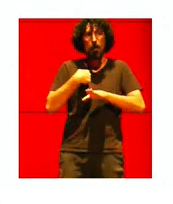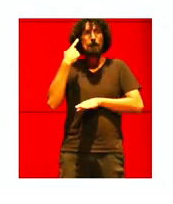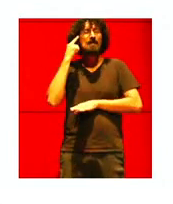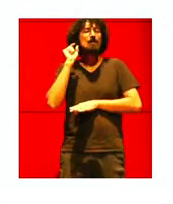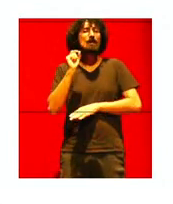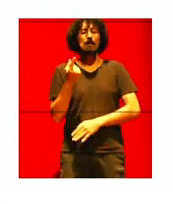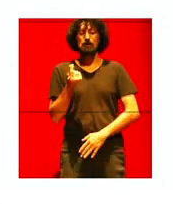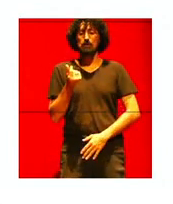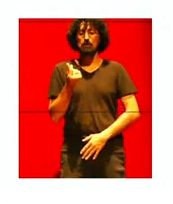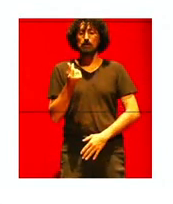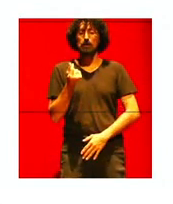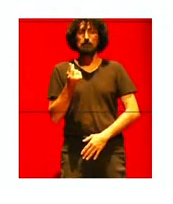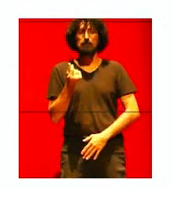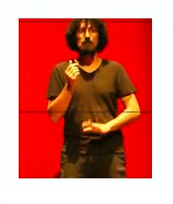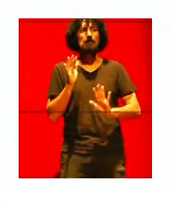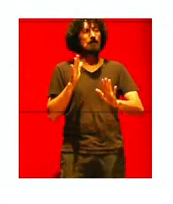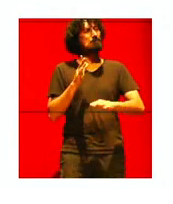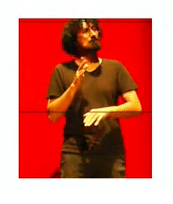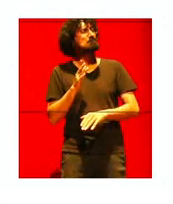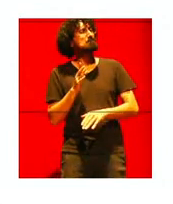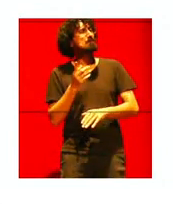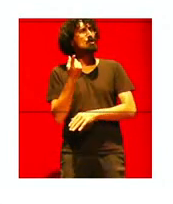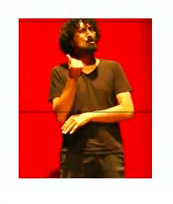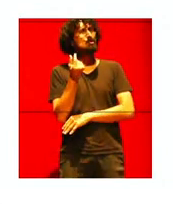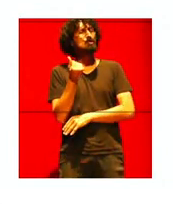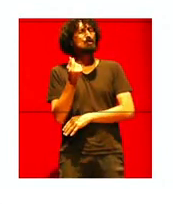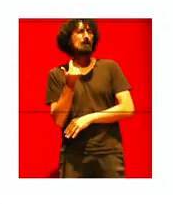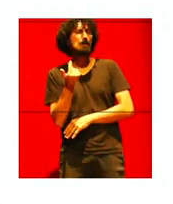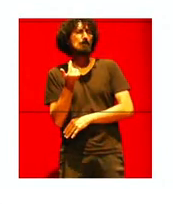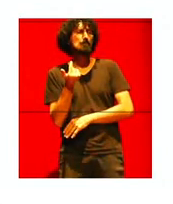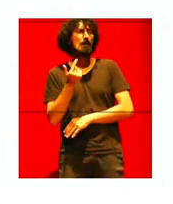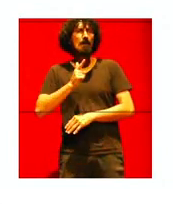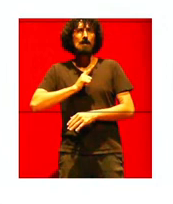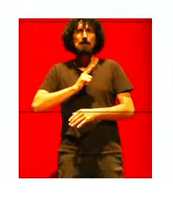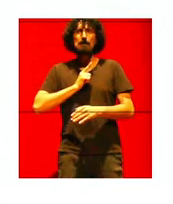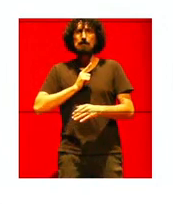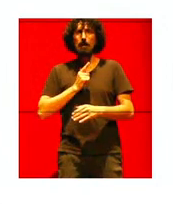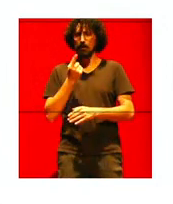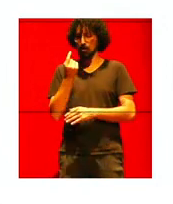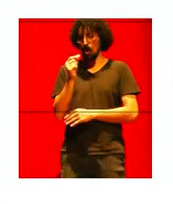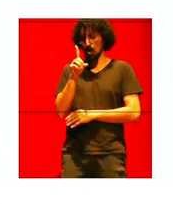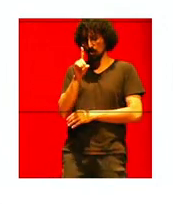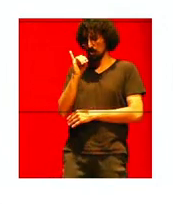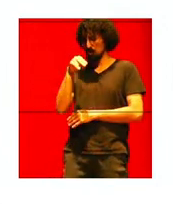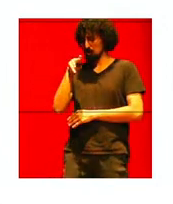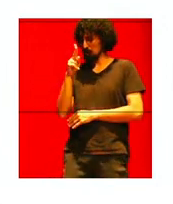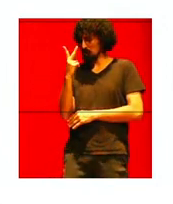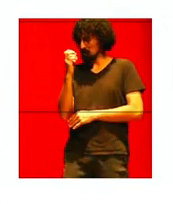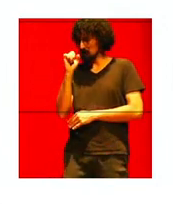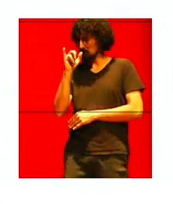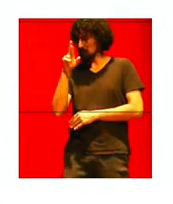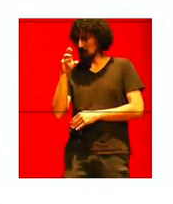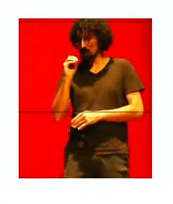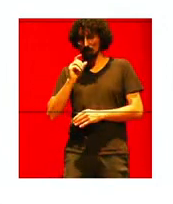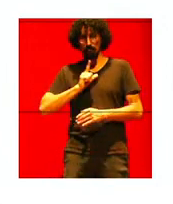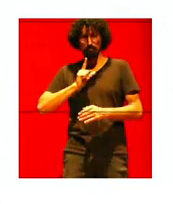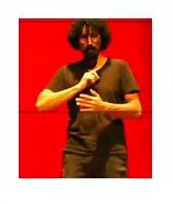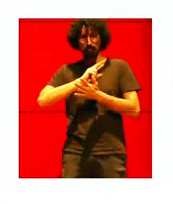dinheiro. Aí eu pensei, olha, dinheiro. Existe tanto nome para a palavra dinheiro. Viu